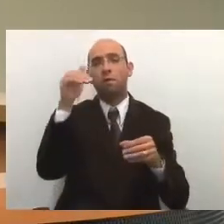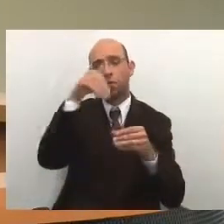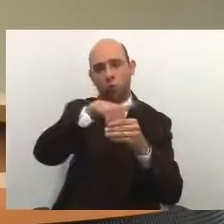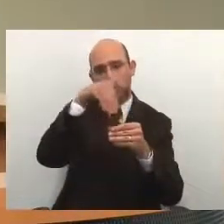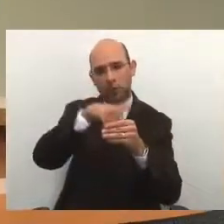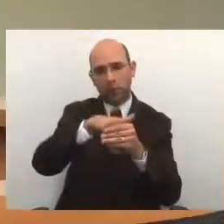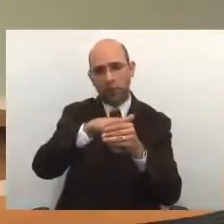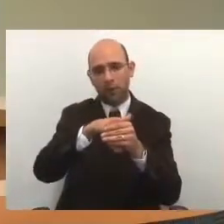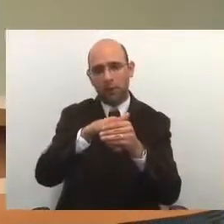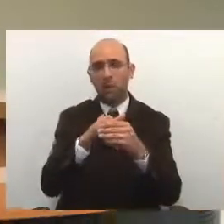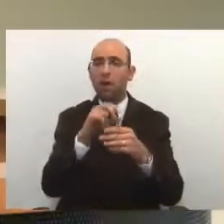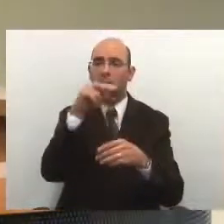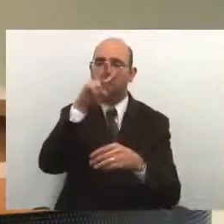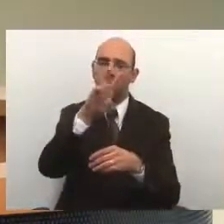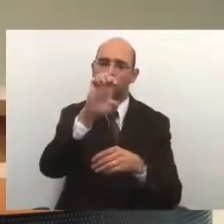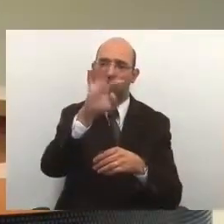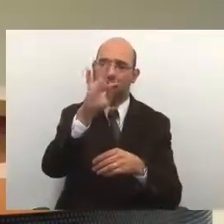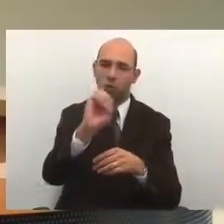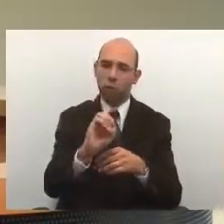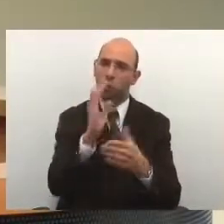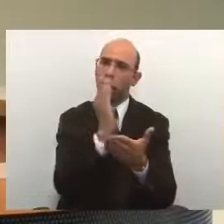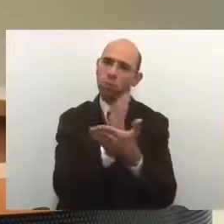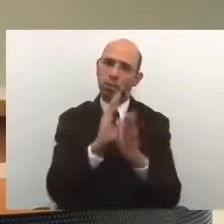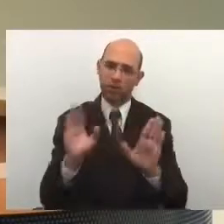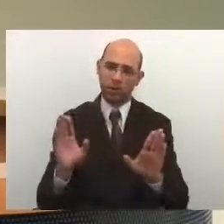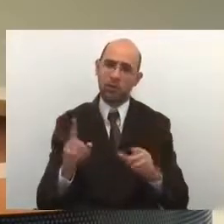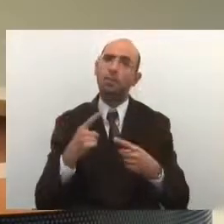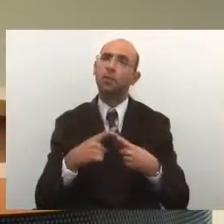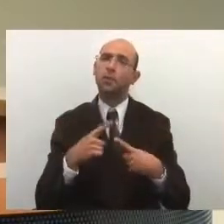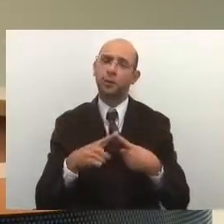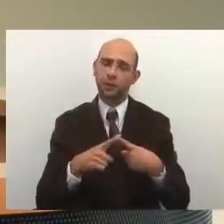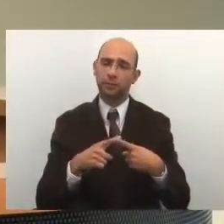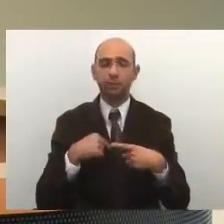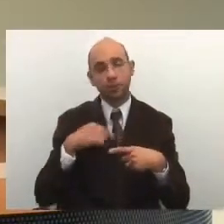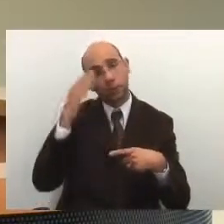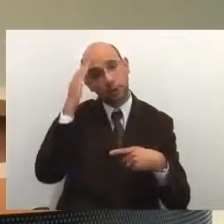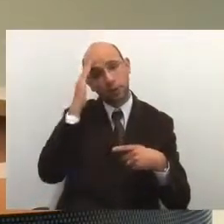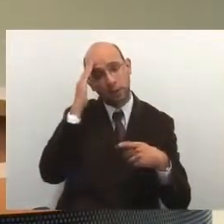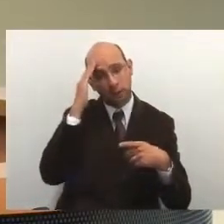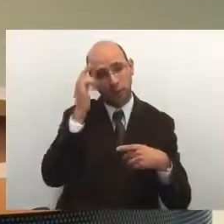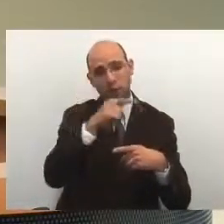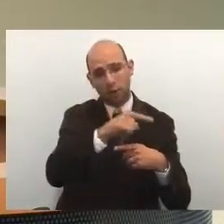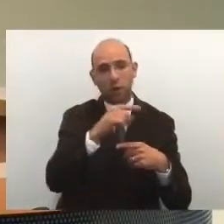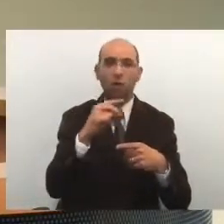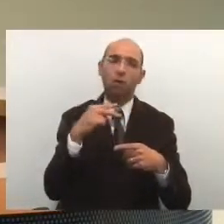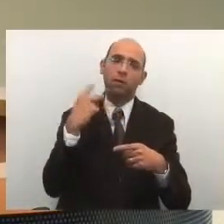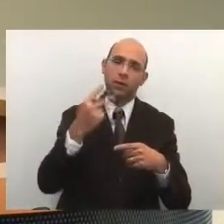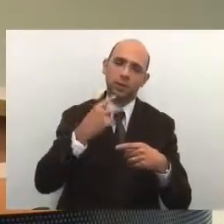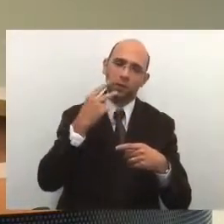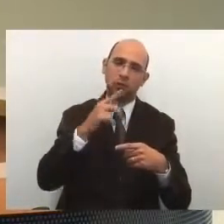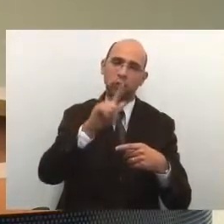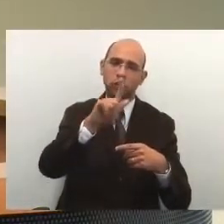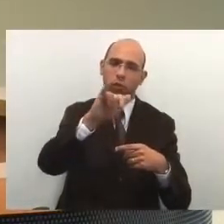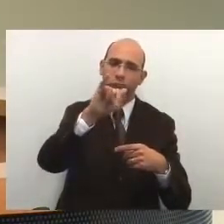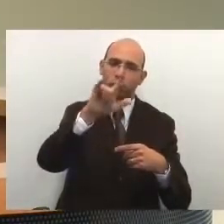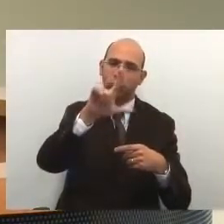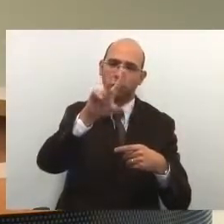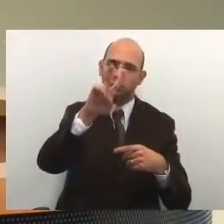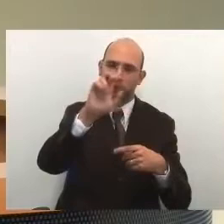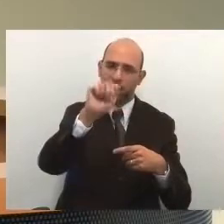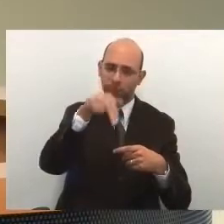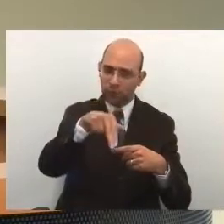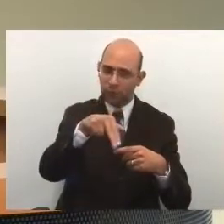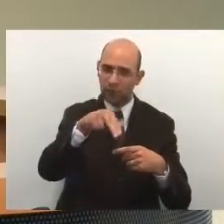veto, por entender que o vereador Gilvan se atentou para um